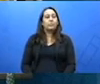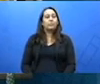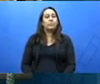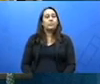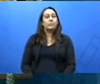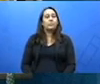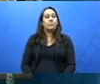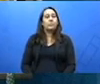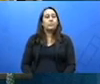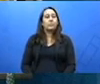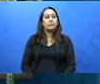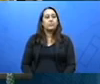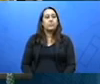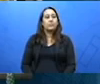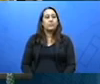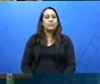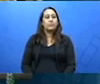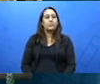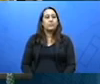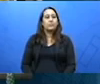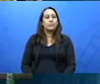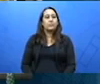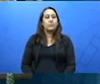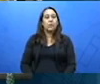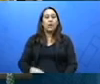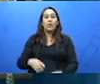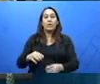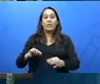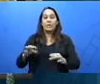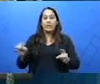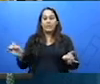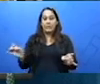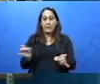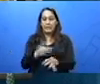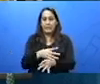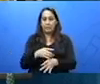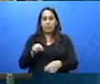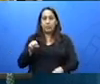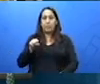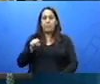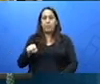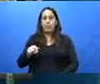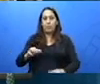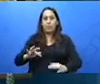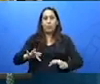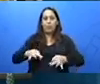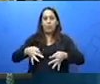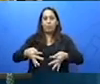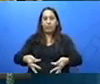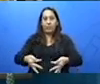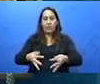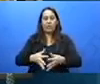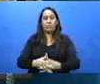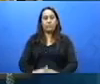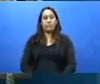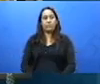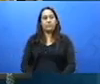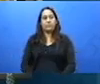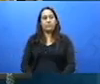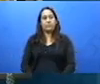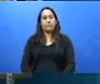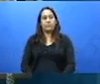um S no final. Terminou, o que que a gente coloca? Ponto. Lembra da nossa última